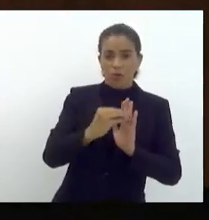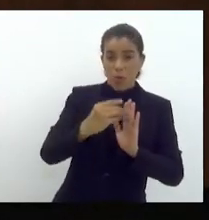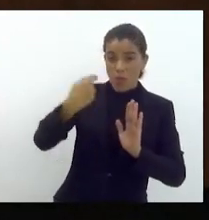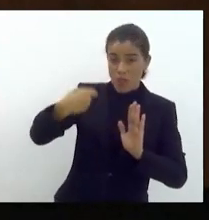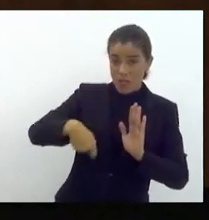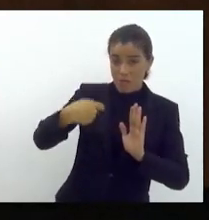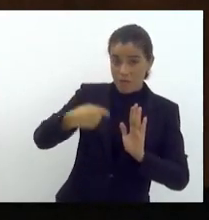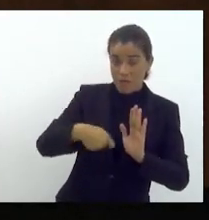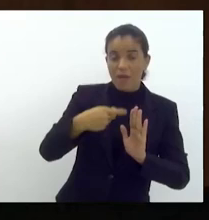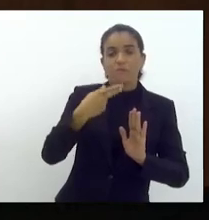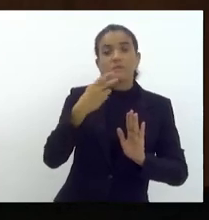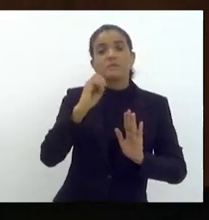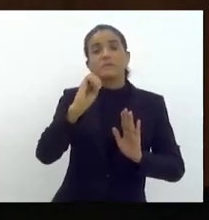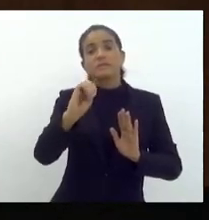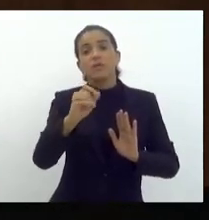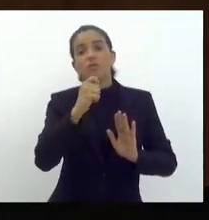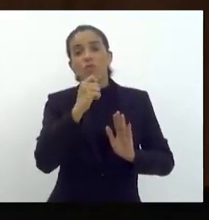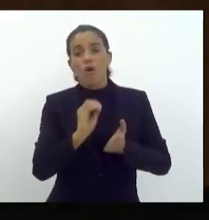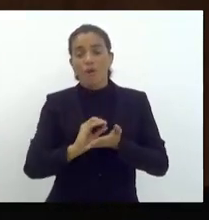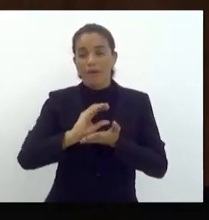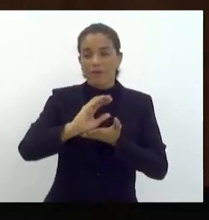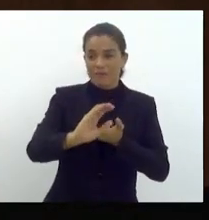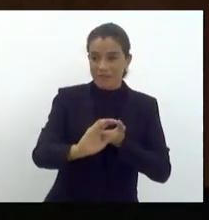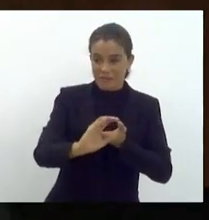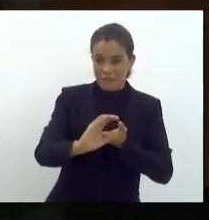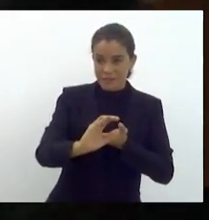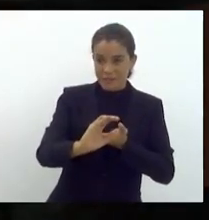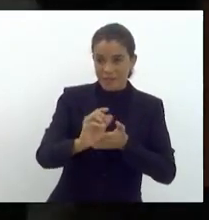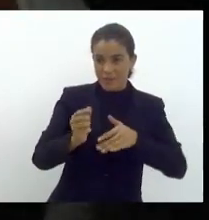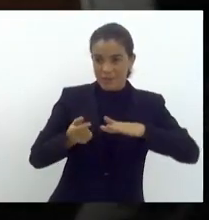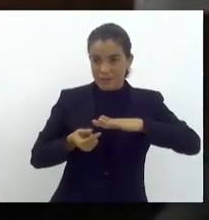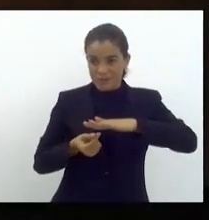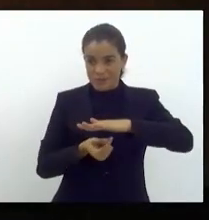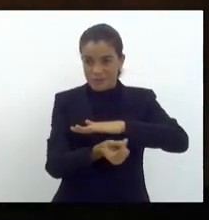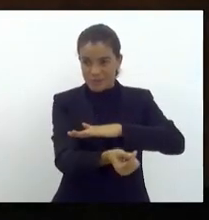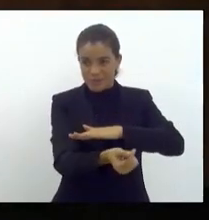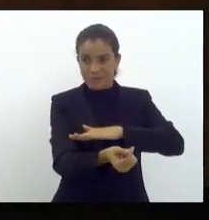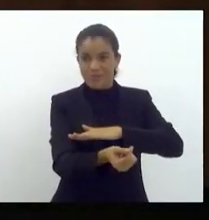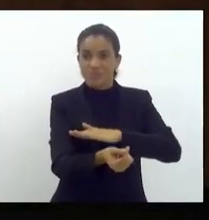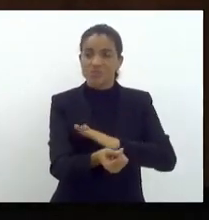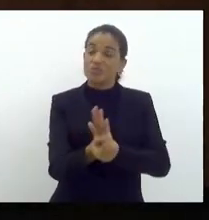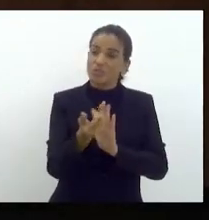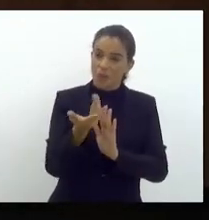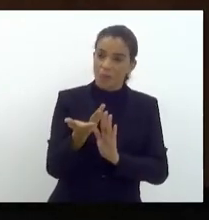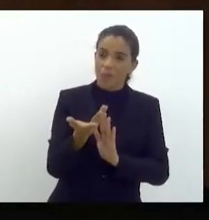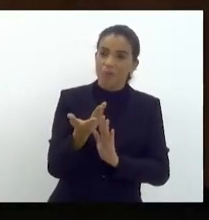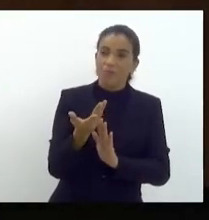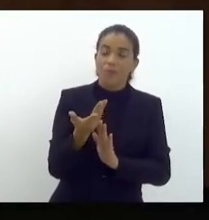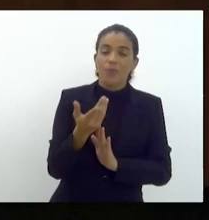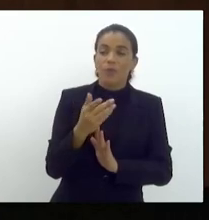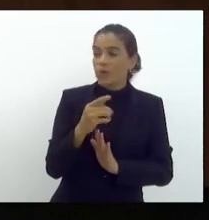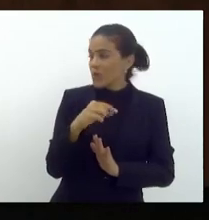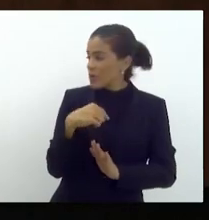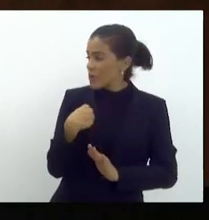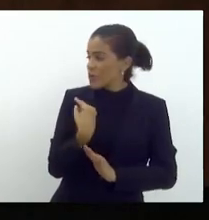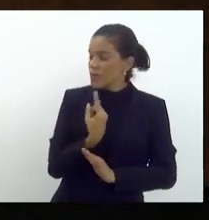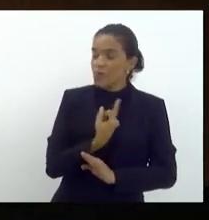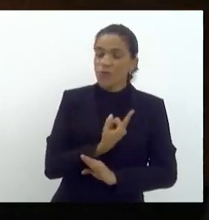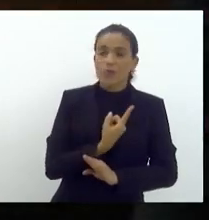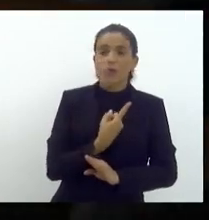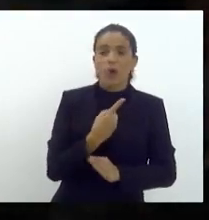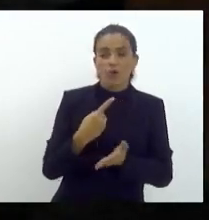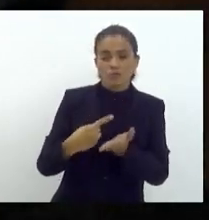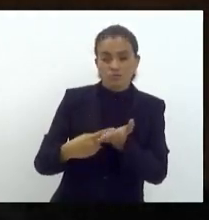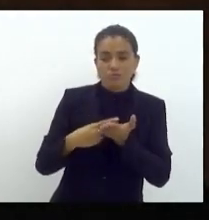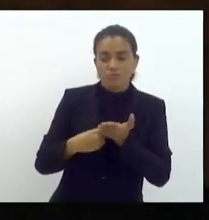Ele retirou caso não Invista tá retirado o que que nós acordamos